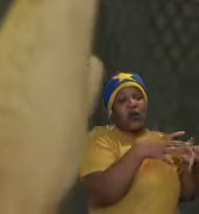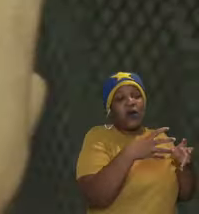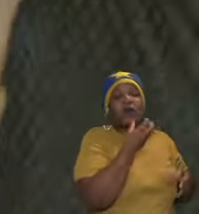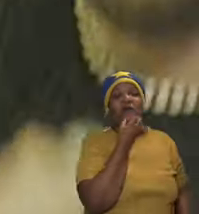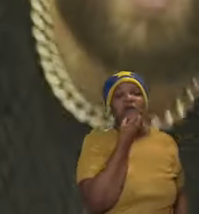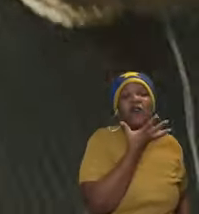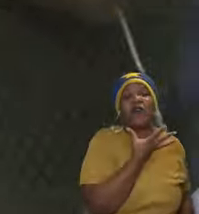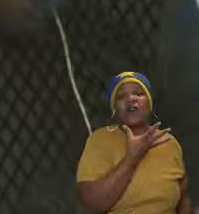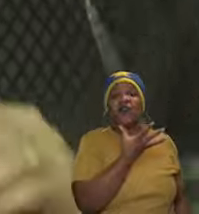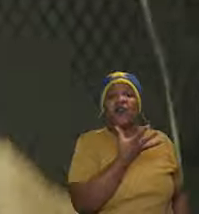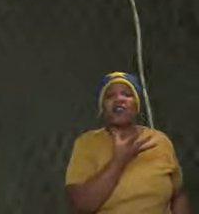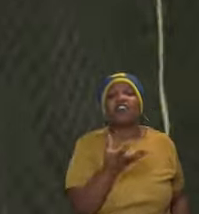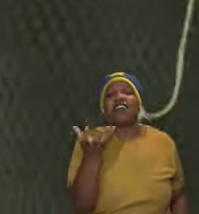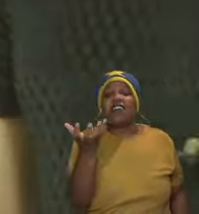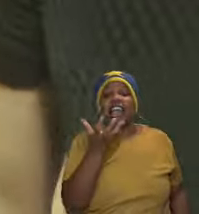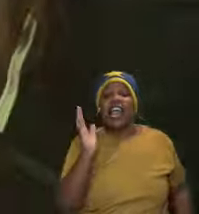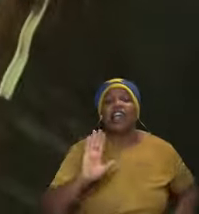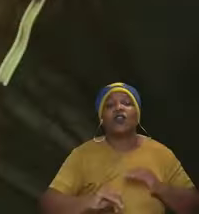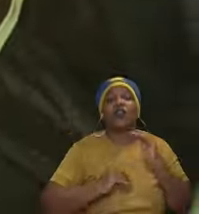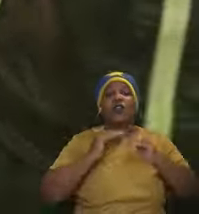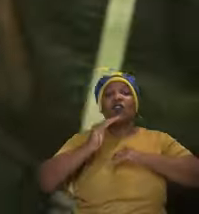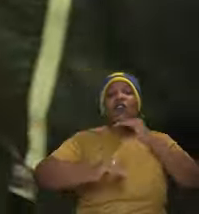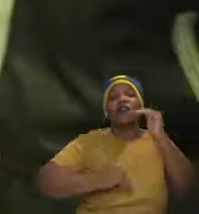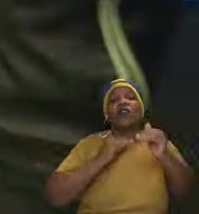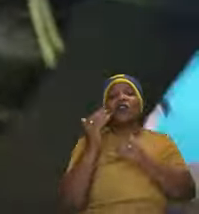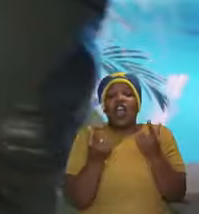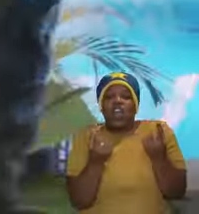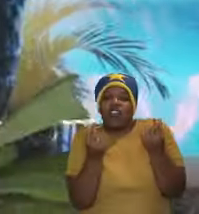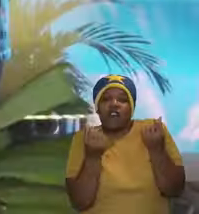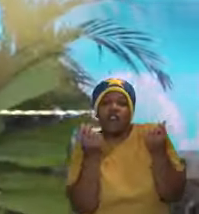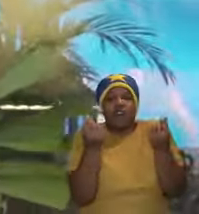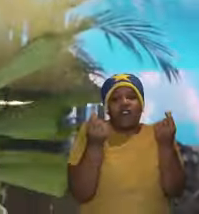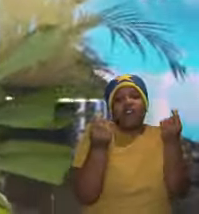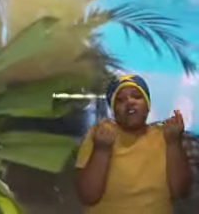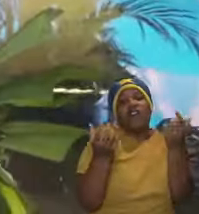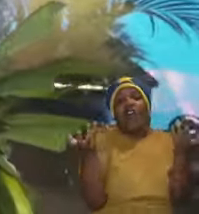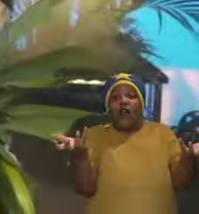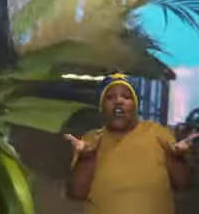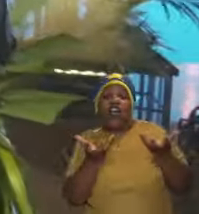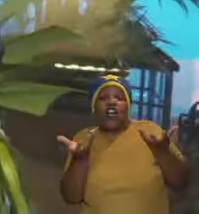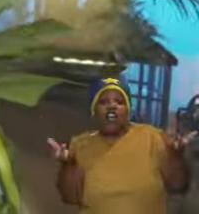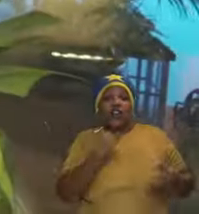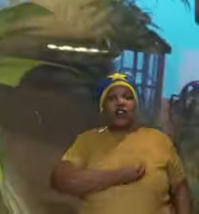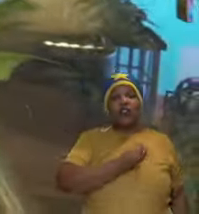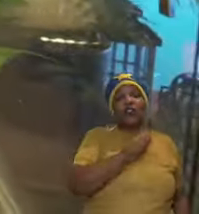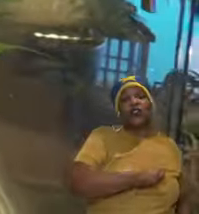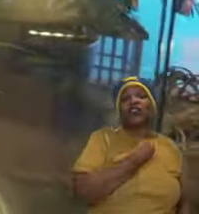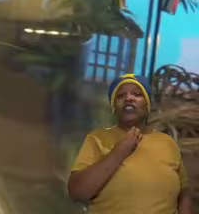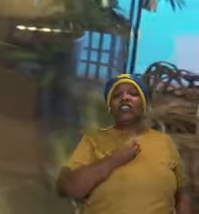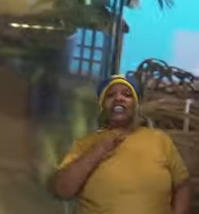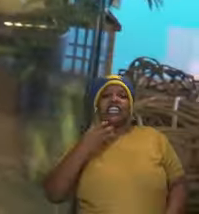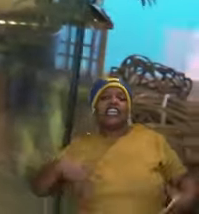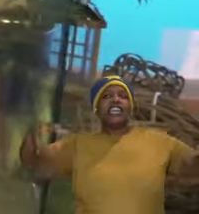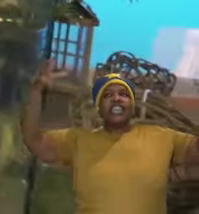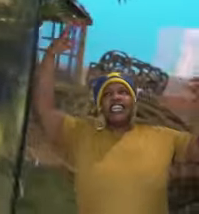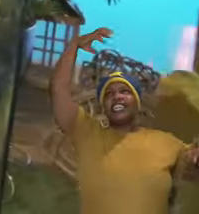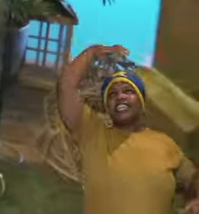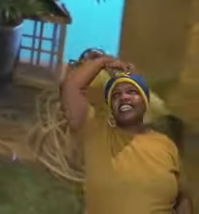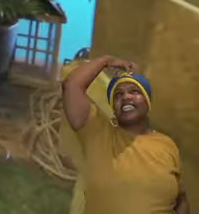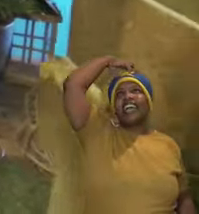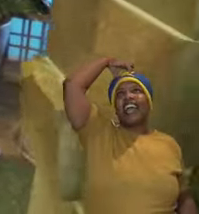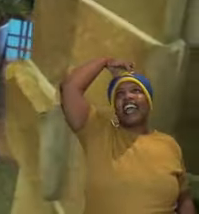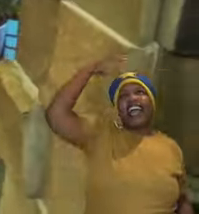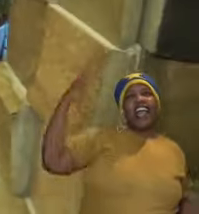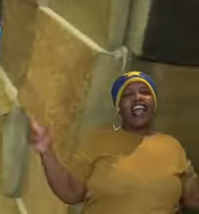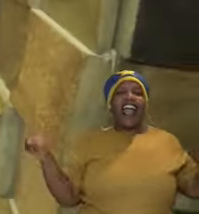bom. Quero crescer e ganhar dinheiro. Sempre quero viver como vive os reis. Colar com